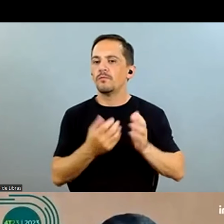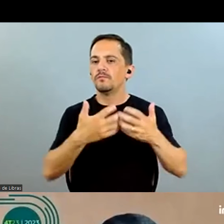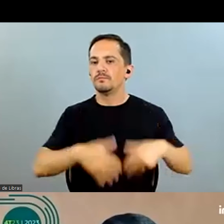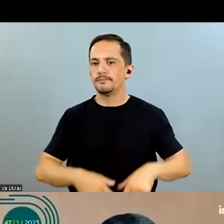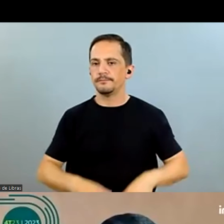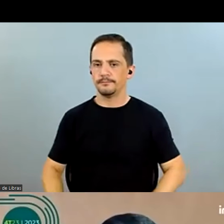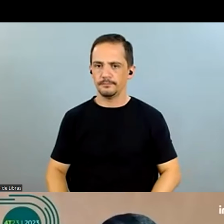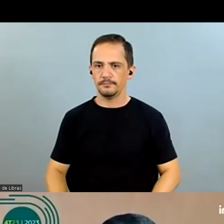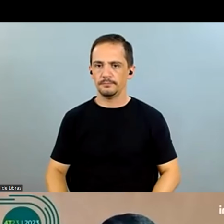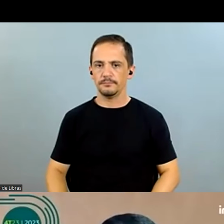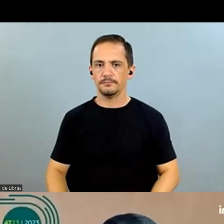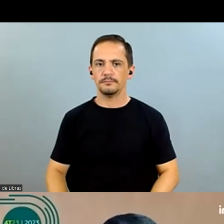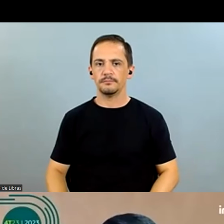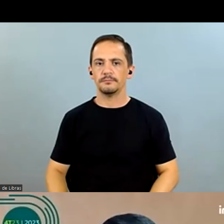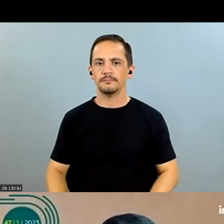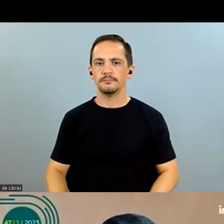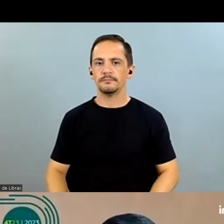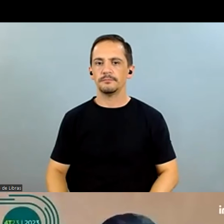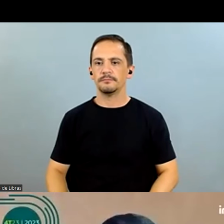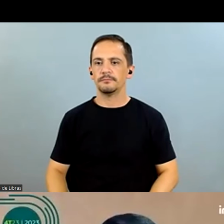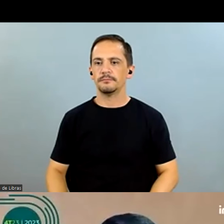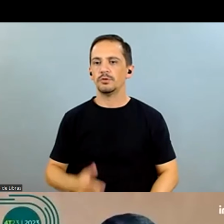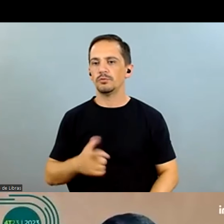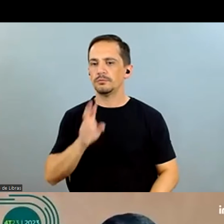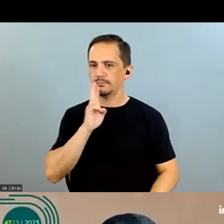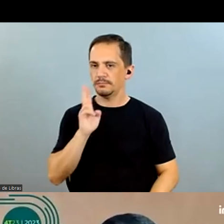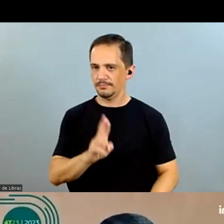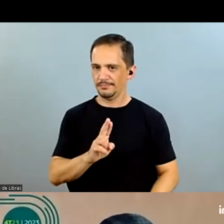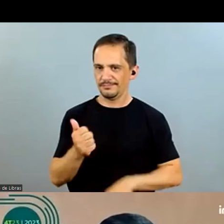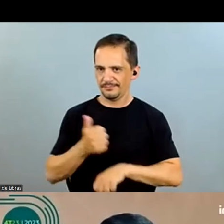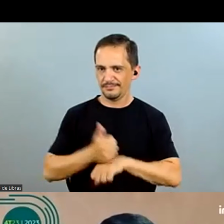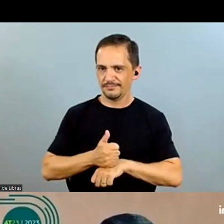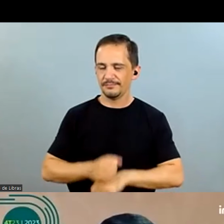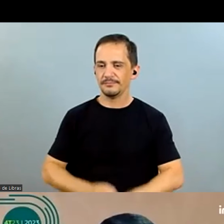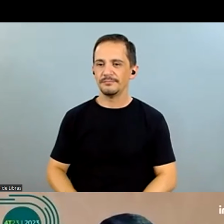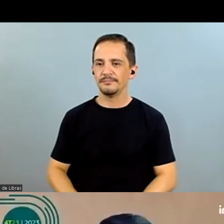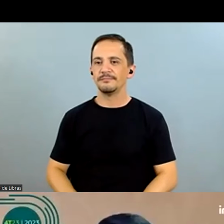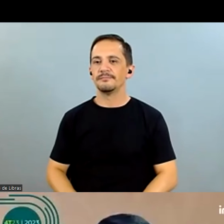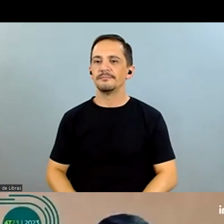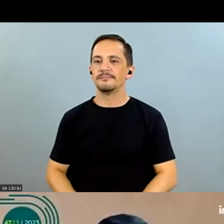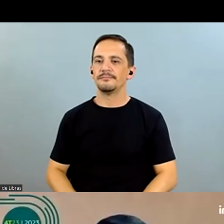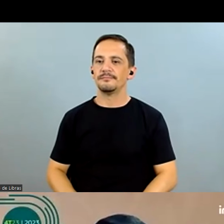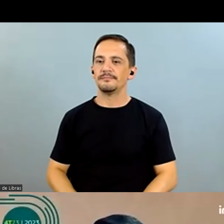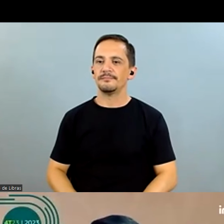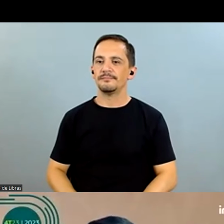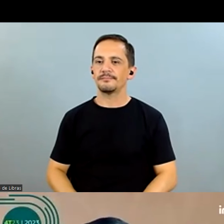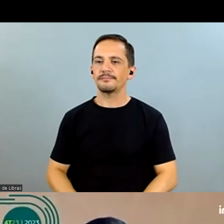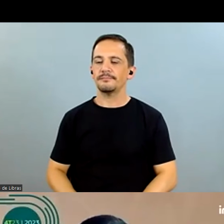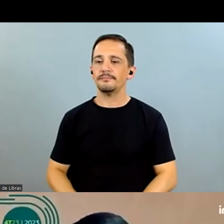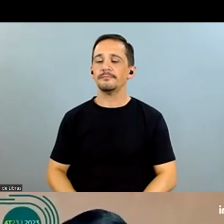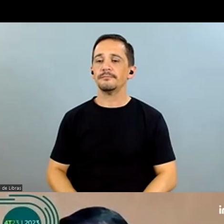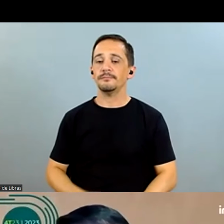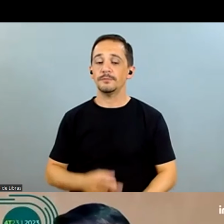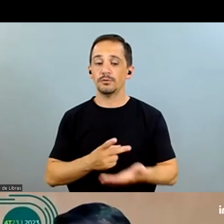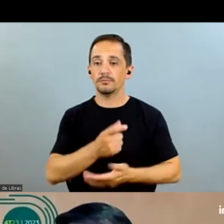Obrigado Juan quer tocar aí pode pode ser recompra financeir a recompra é é uma